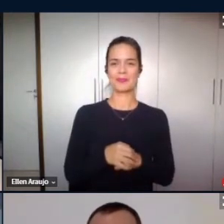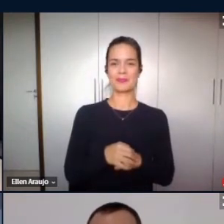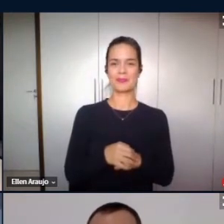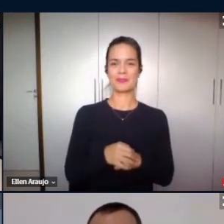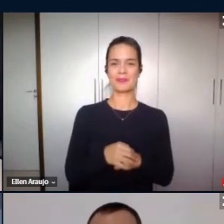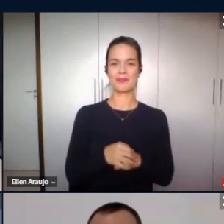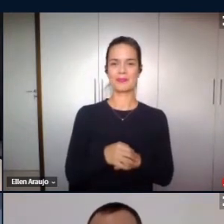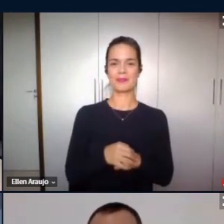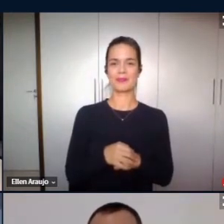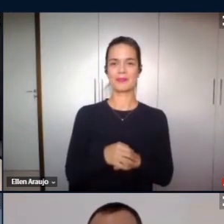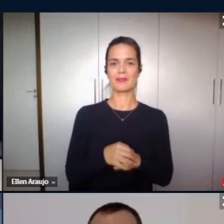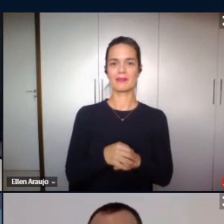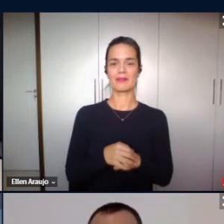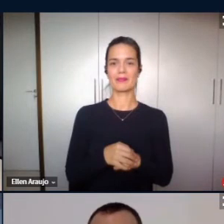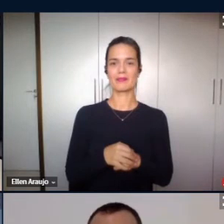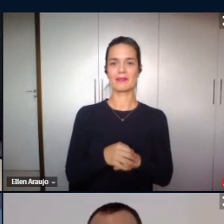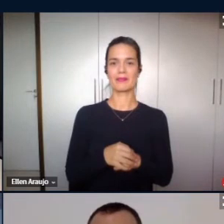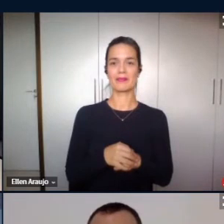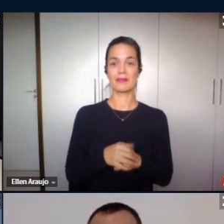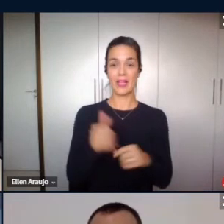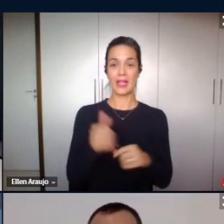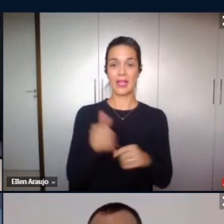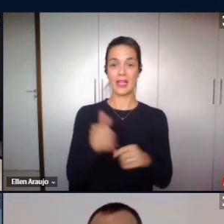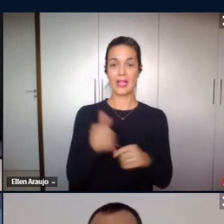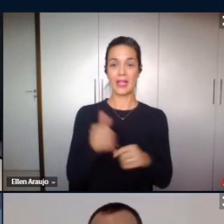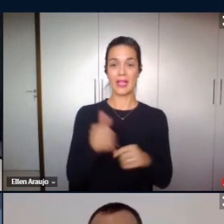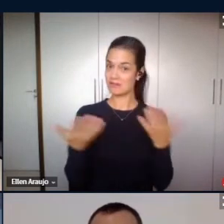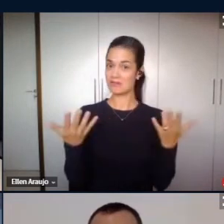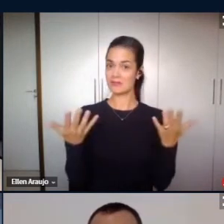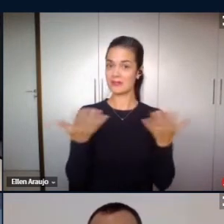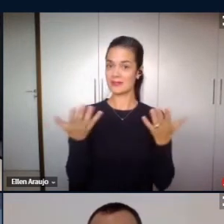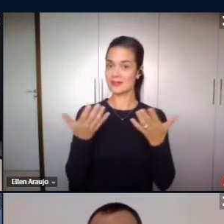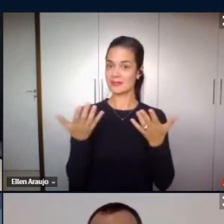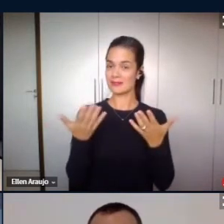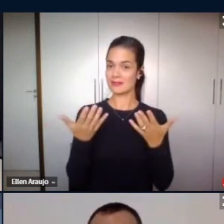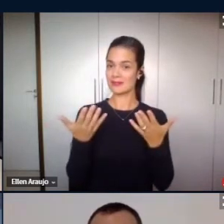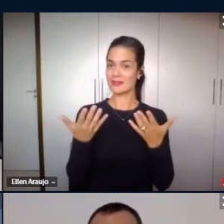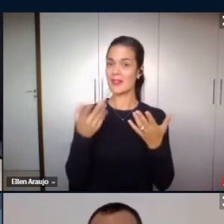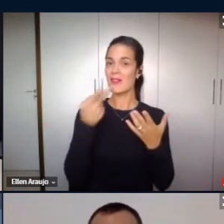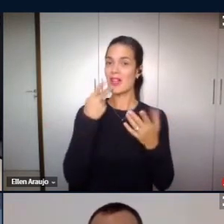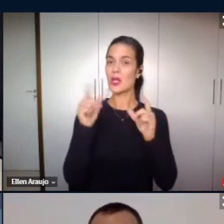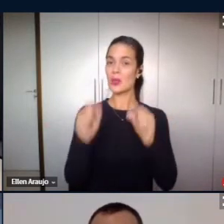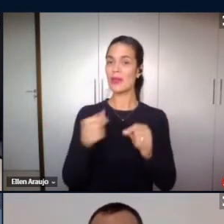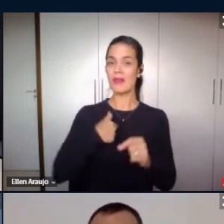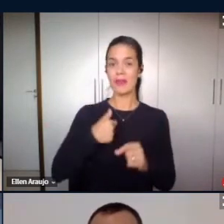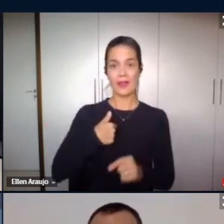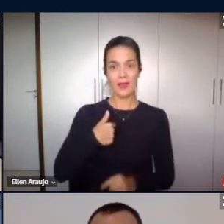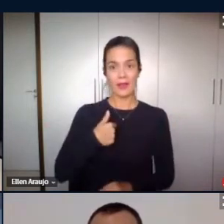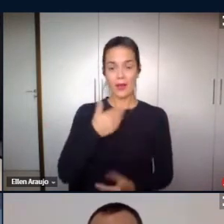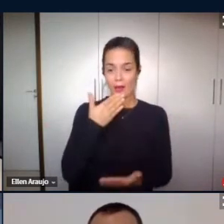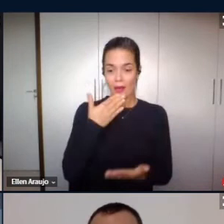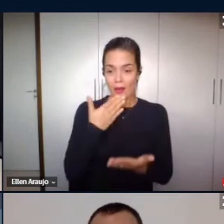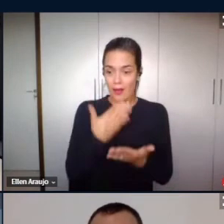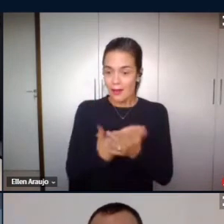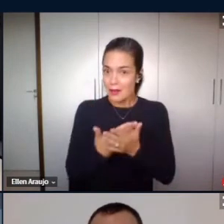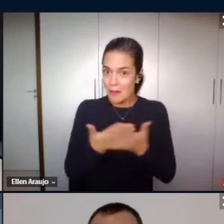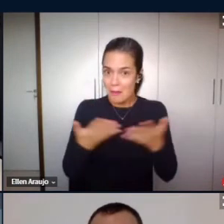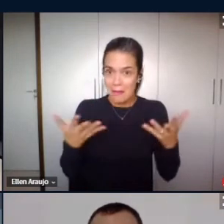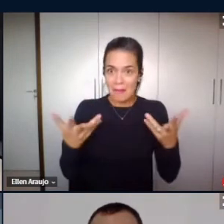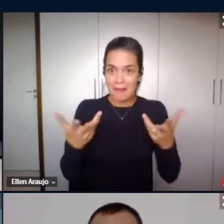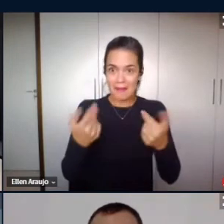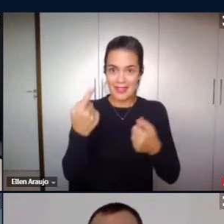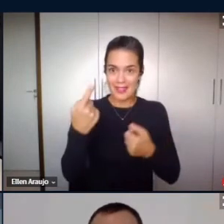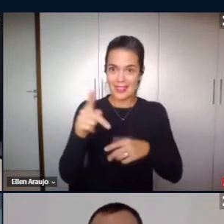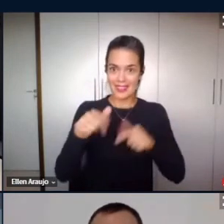quero, no primeiro momento, dizer, Alex, que eu fiquei encantada, muito encantada, lendo o teu